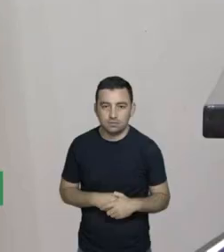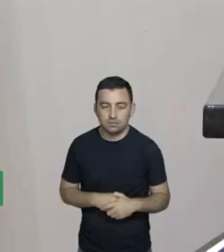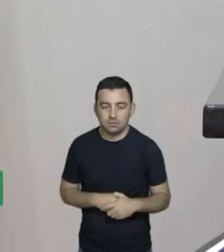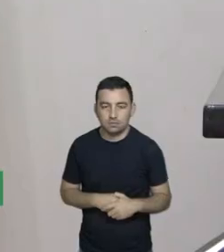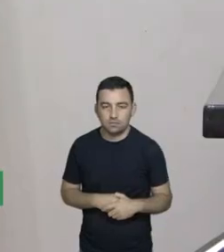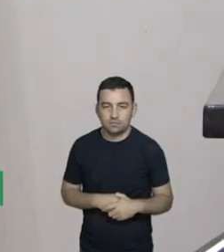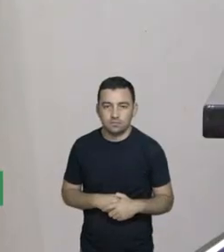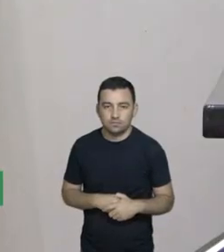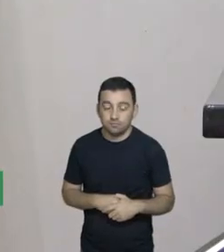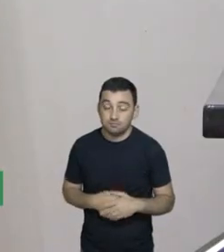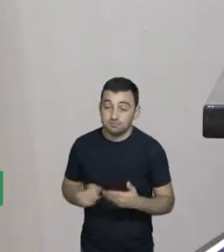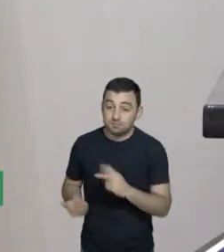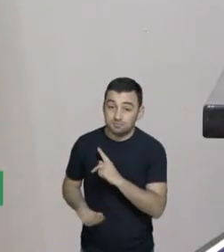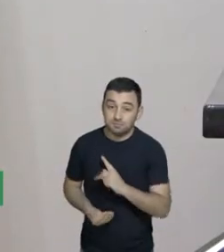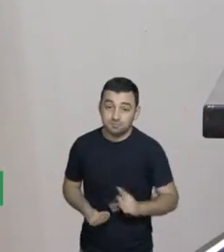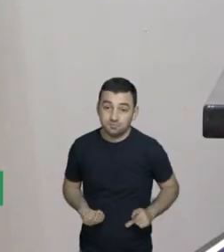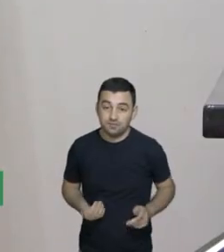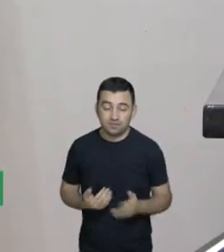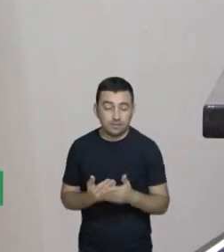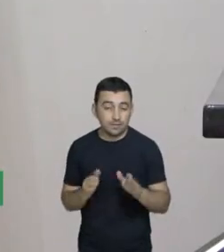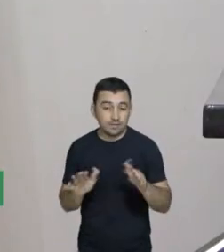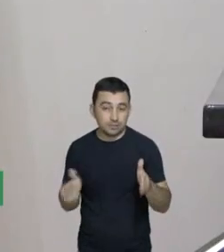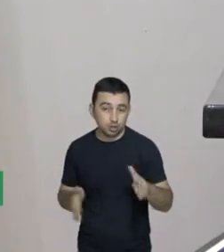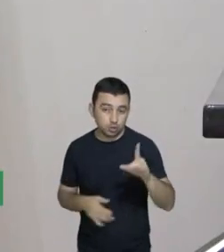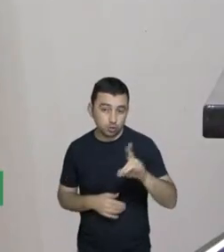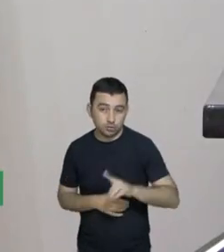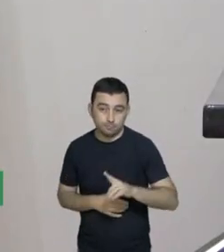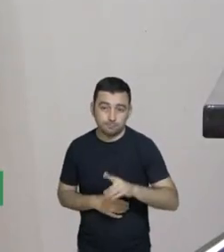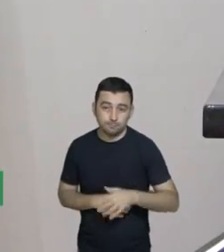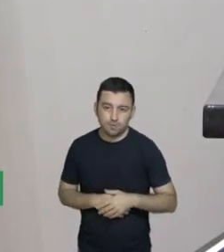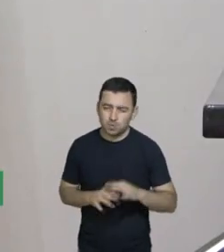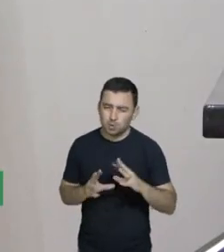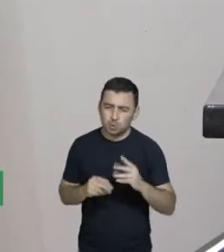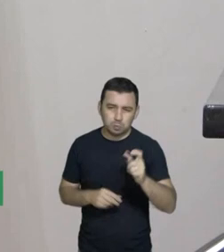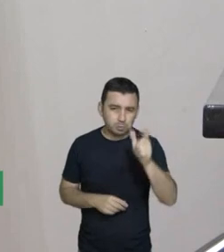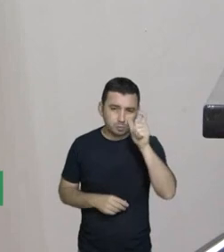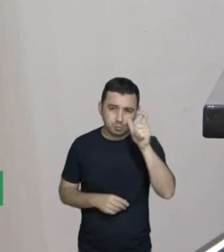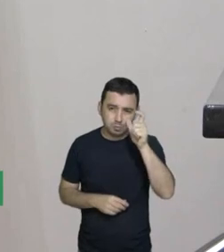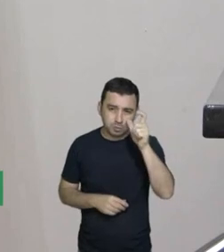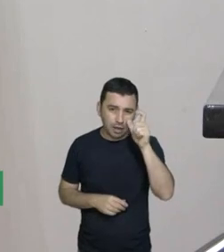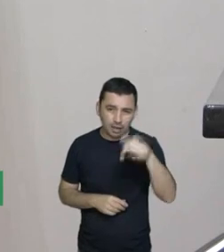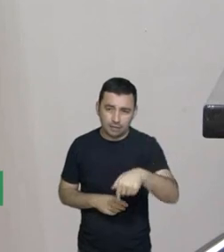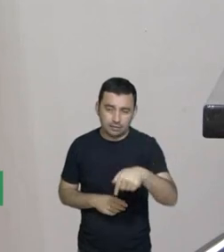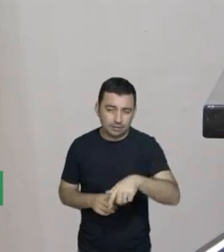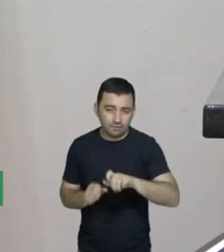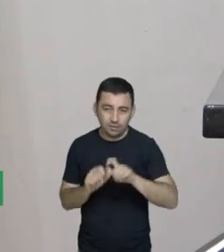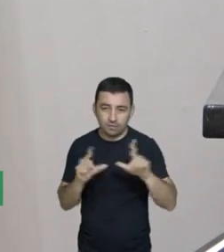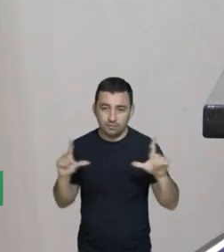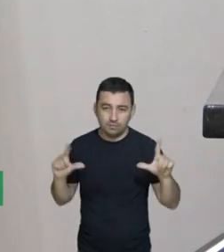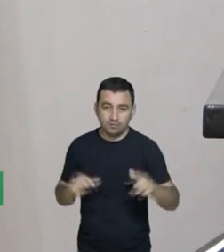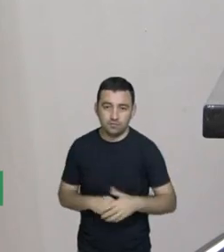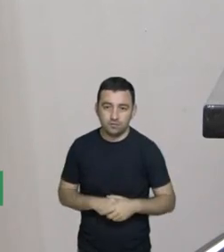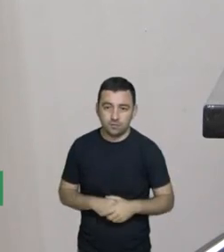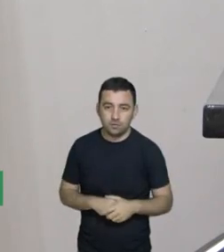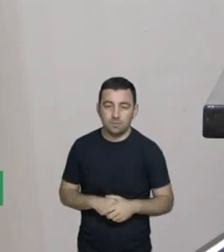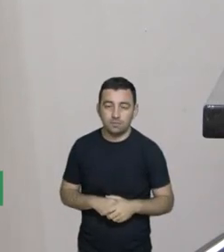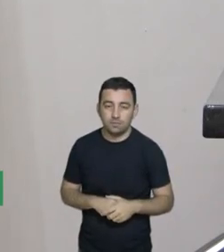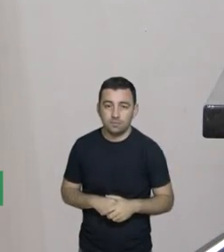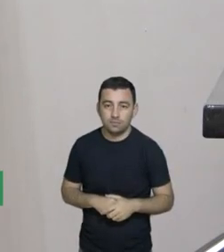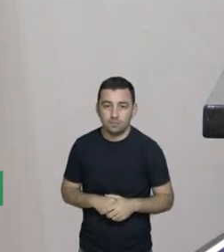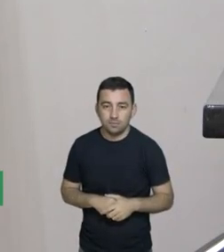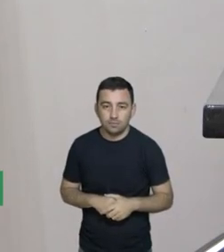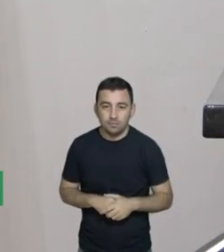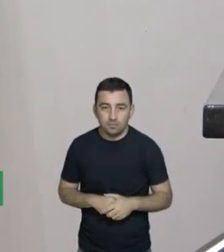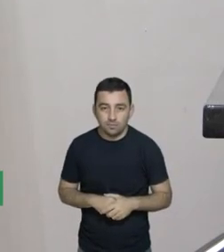Senhor presidente, mesa diretora, todos que nos assistem pela TV UOL, eu quero